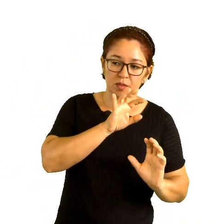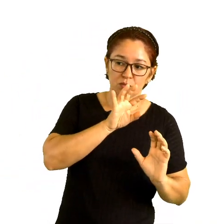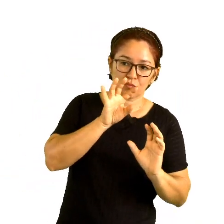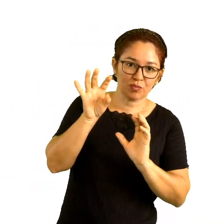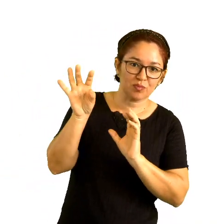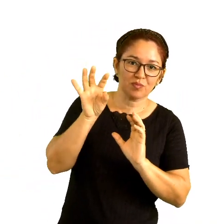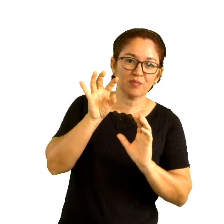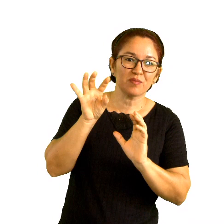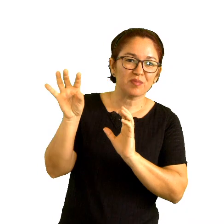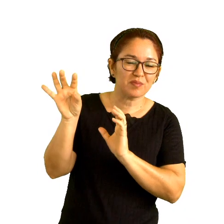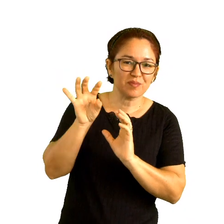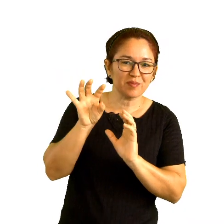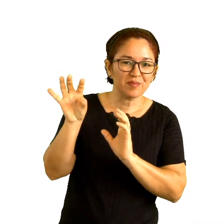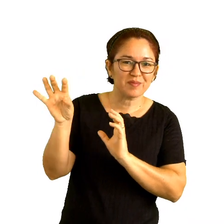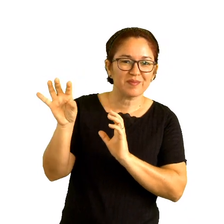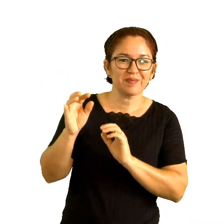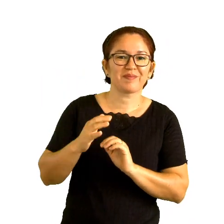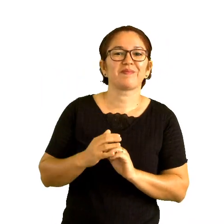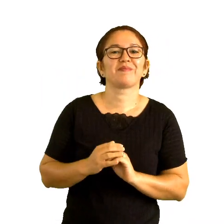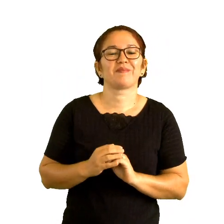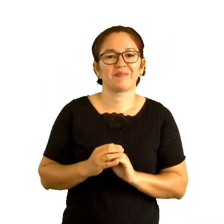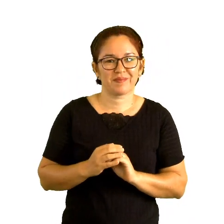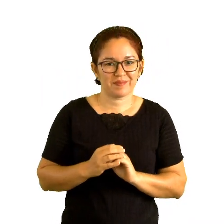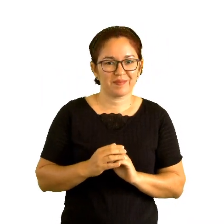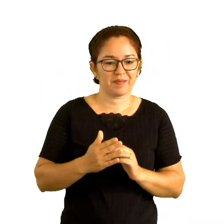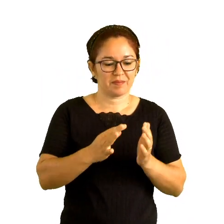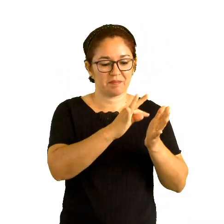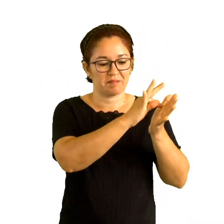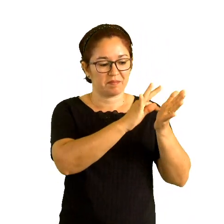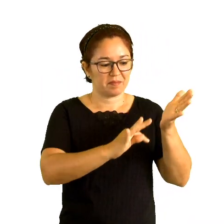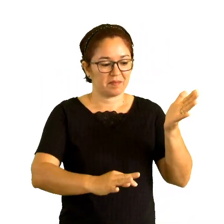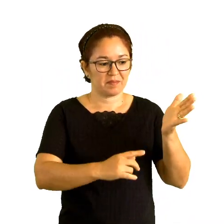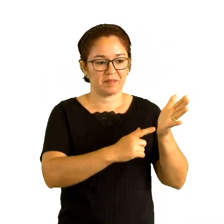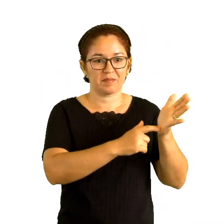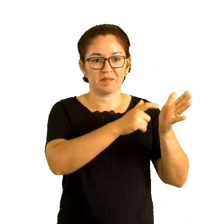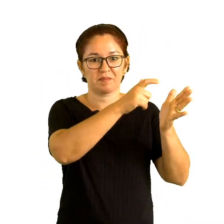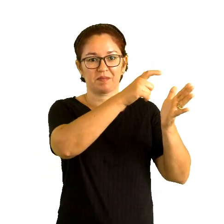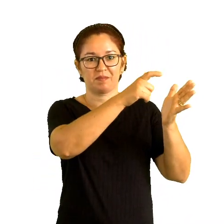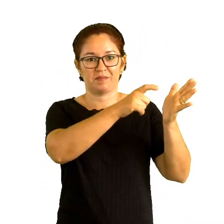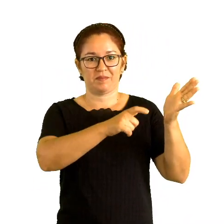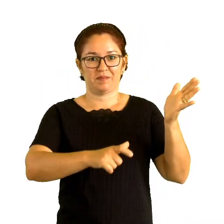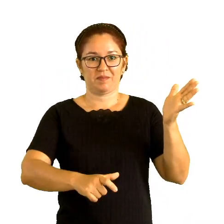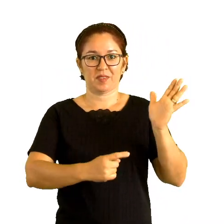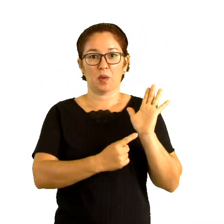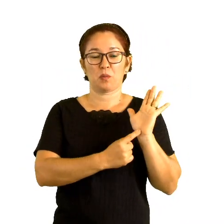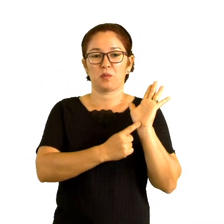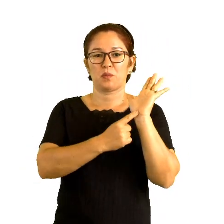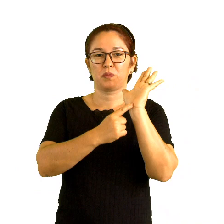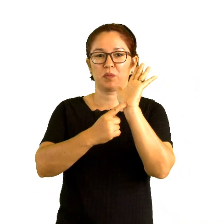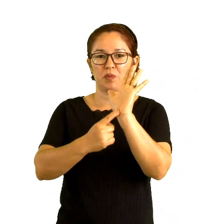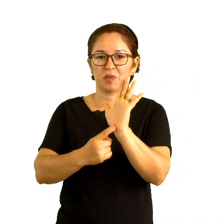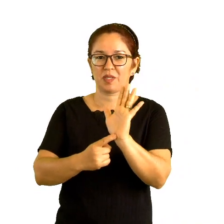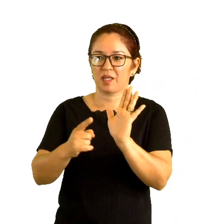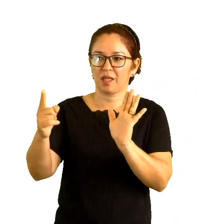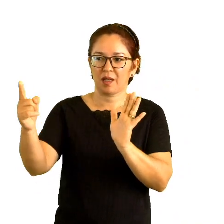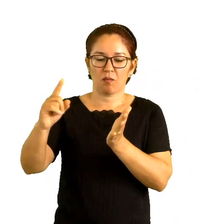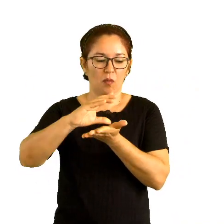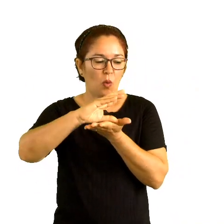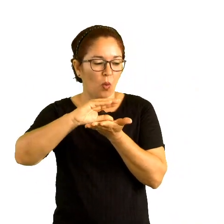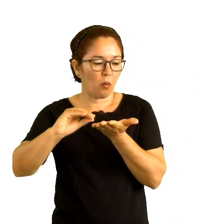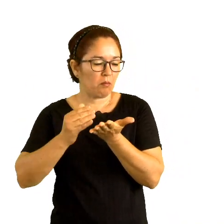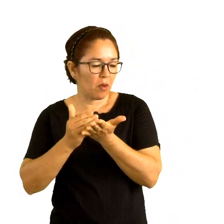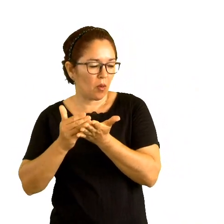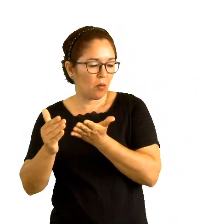sobre outro, que o toma como modelo ou ponto de partida. Existem